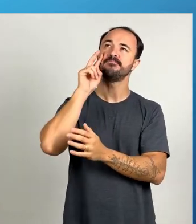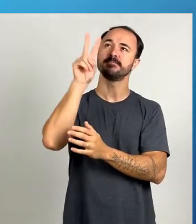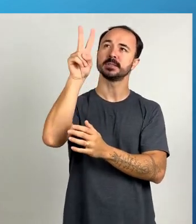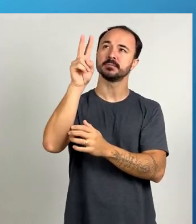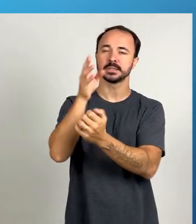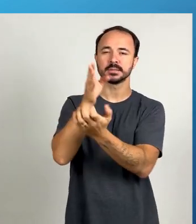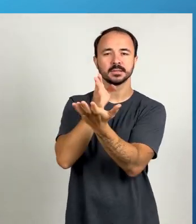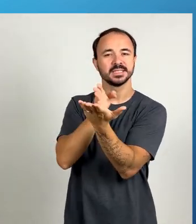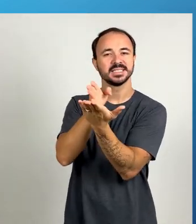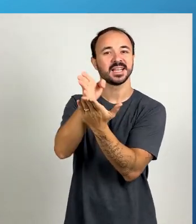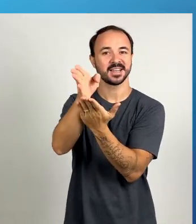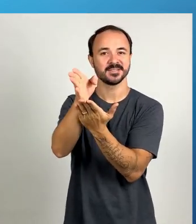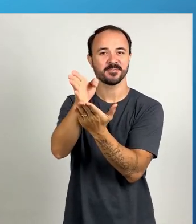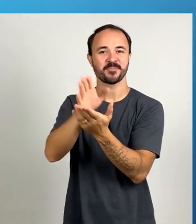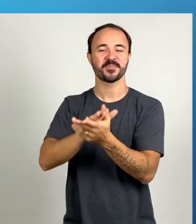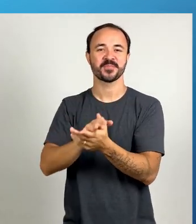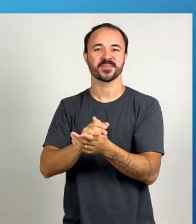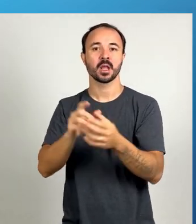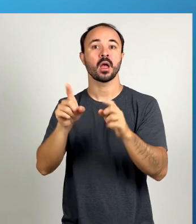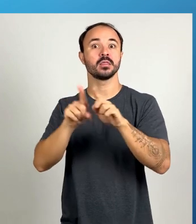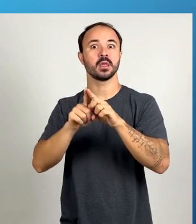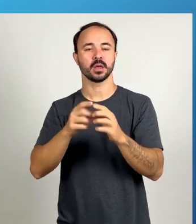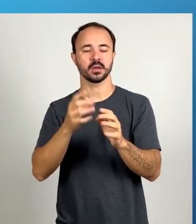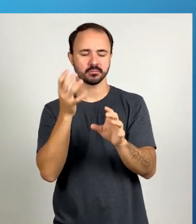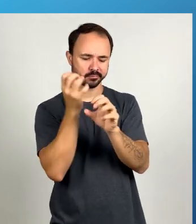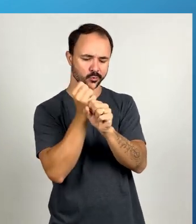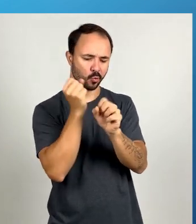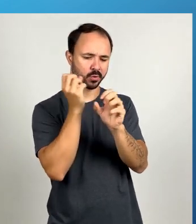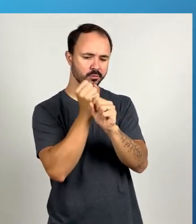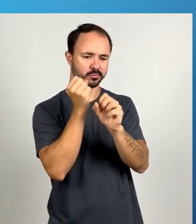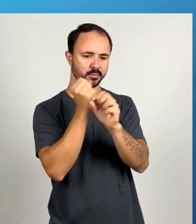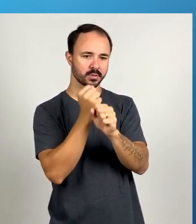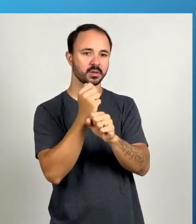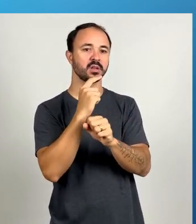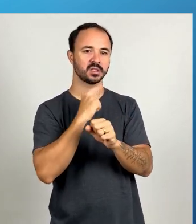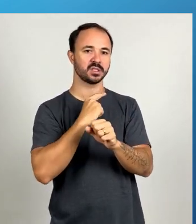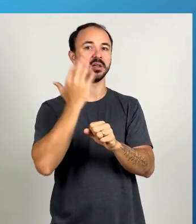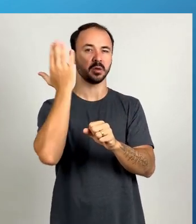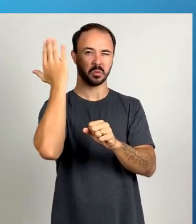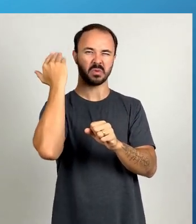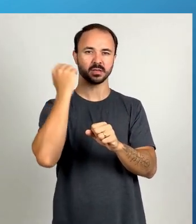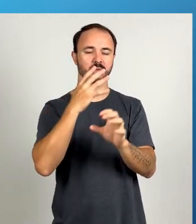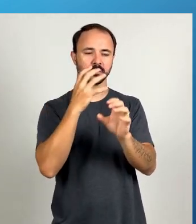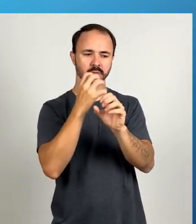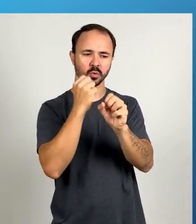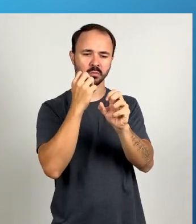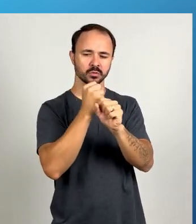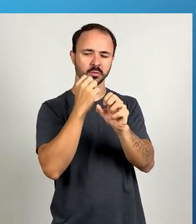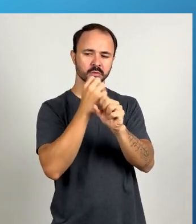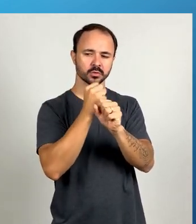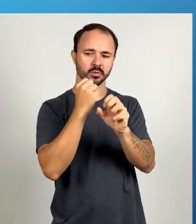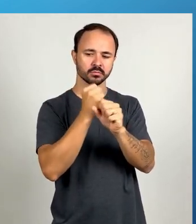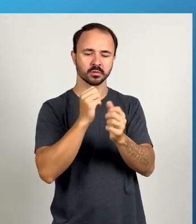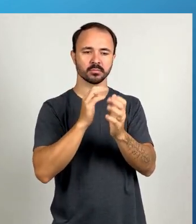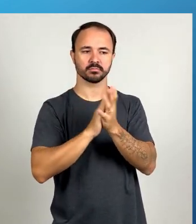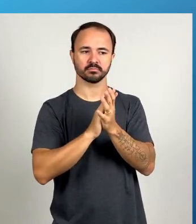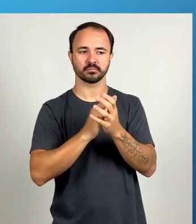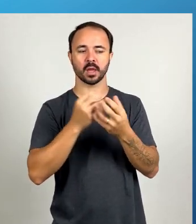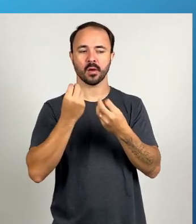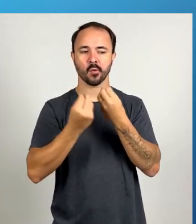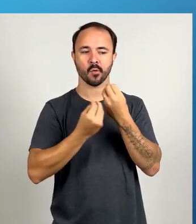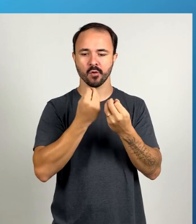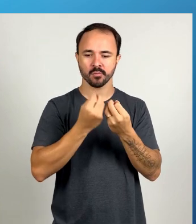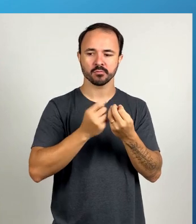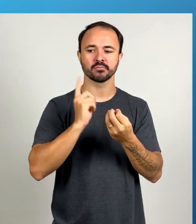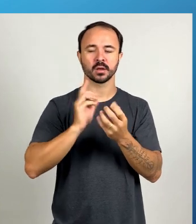Outra forma também era calculando, né? Com o astrolábio, que era um instrumento, calculando matematicamente a posição dos astros para saber a